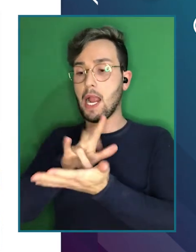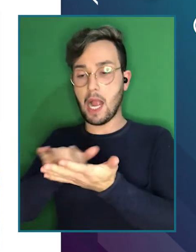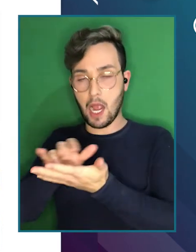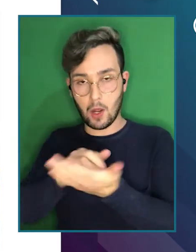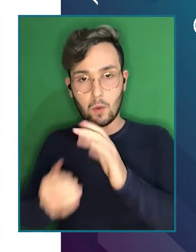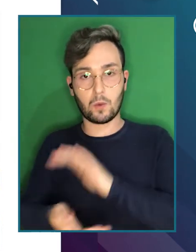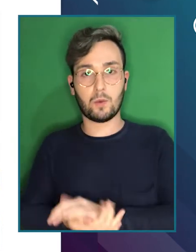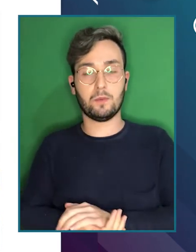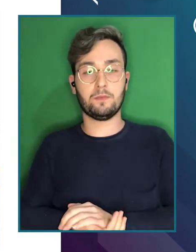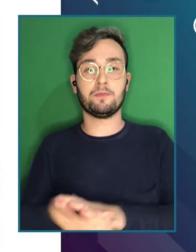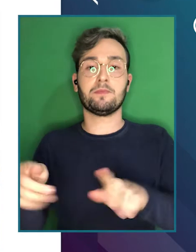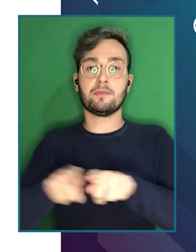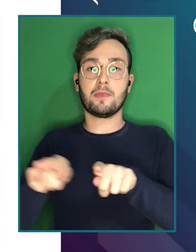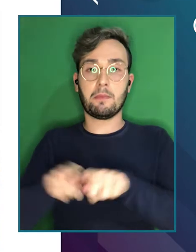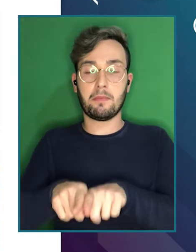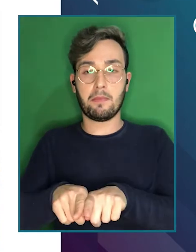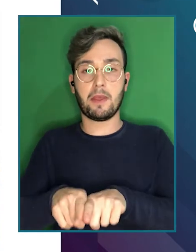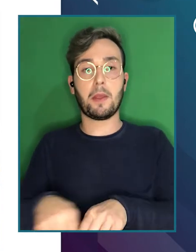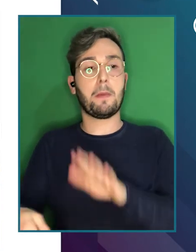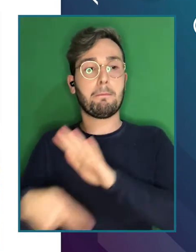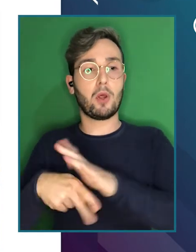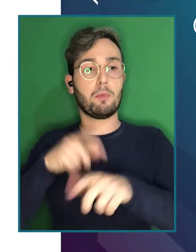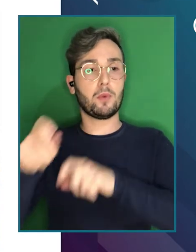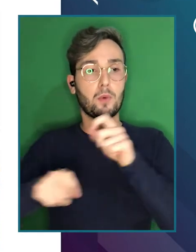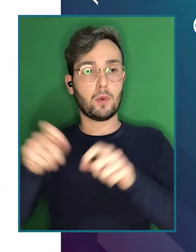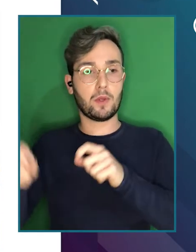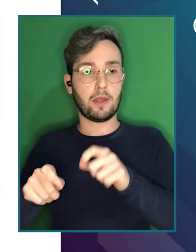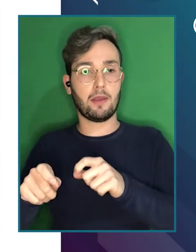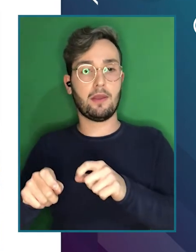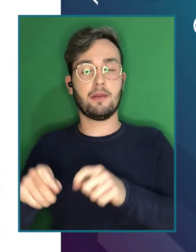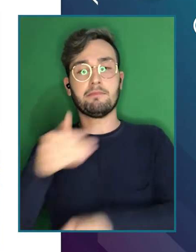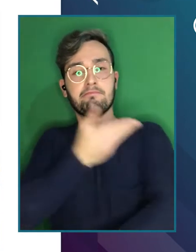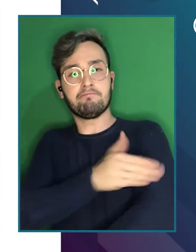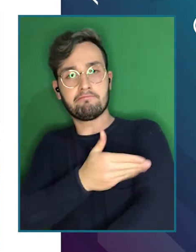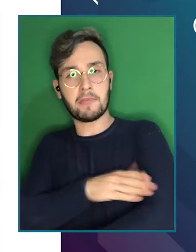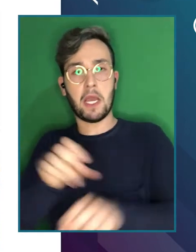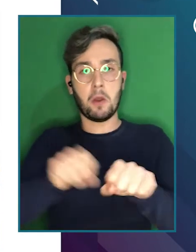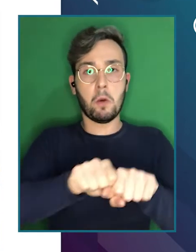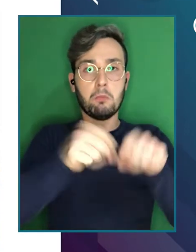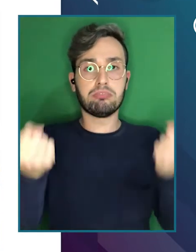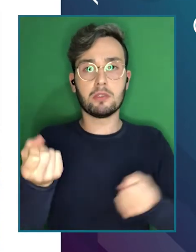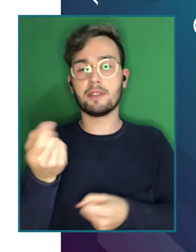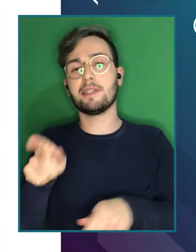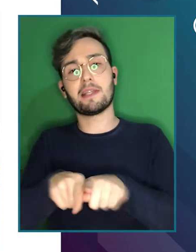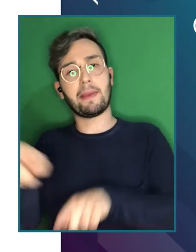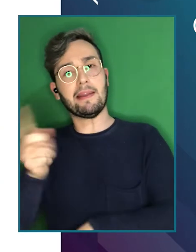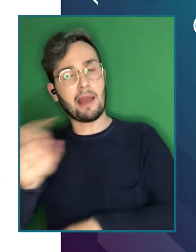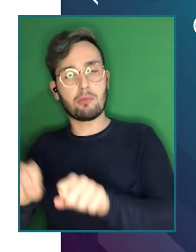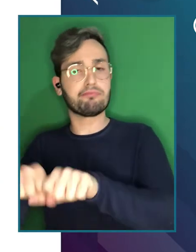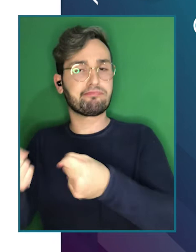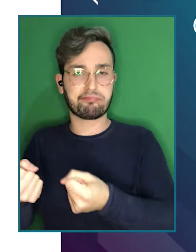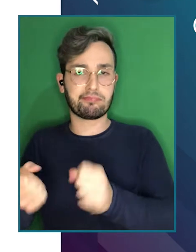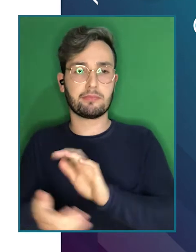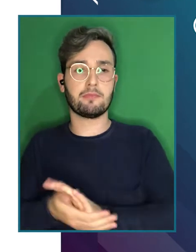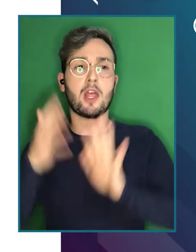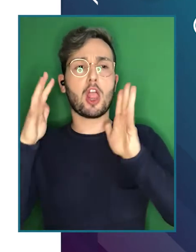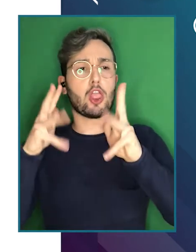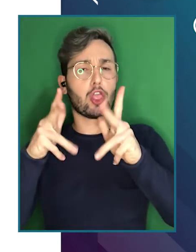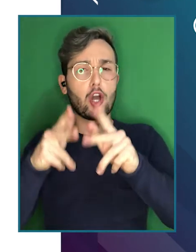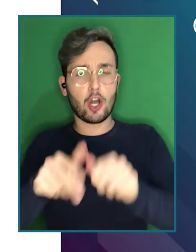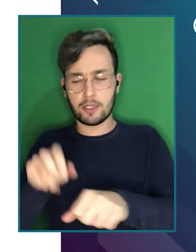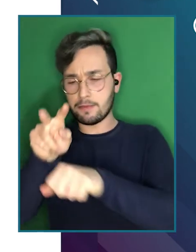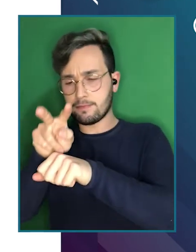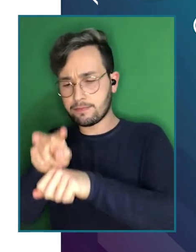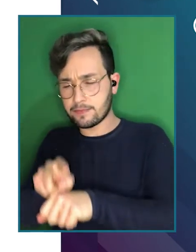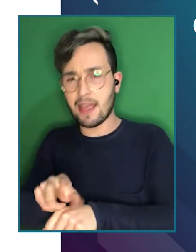e inspeção, assim como de ensaios metalográficos, destrutivos e não destrutivos. E toda a inspeção